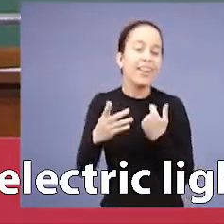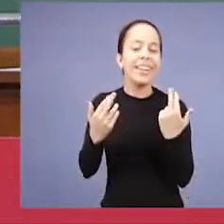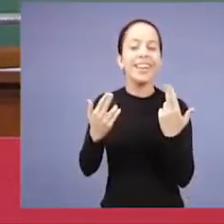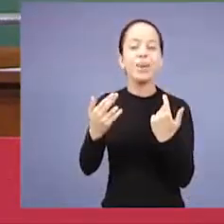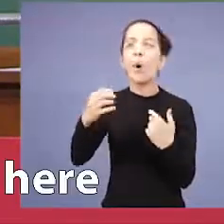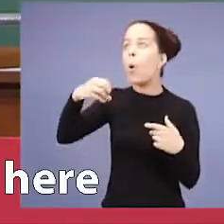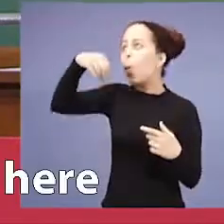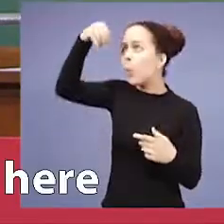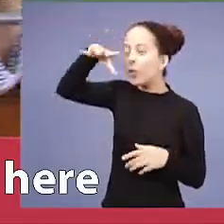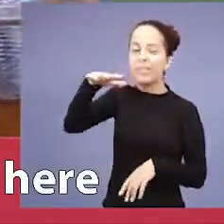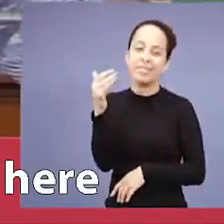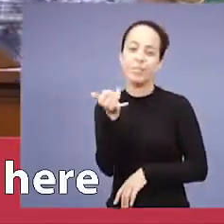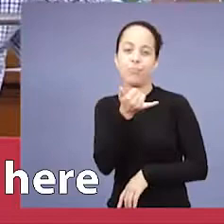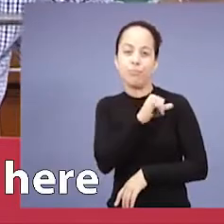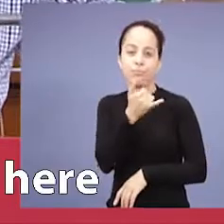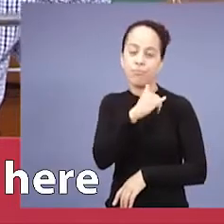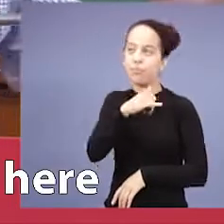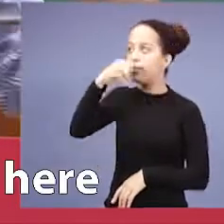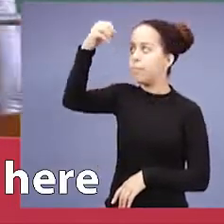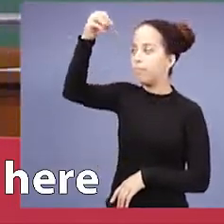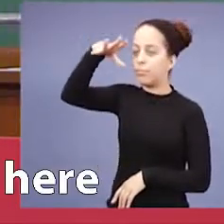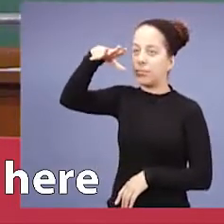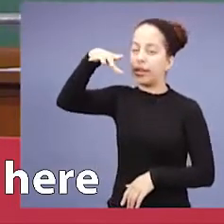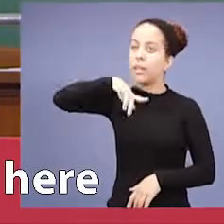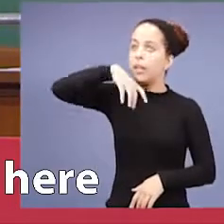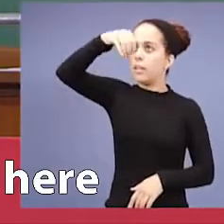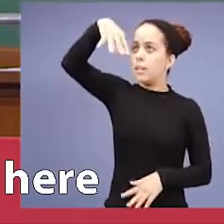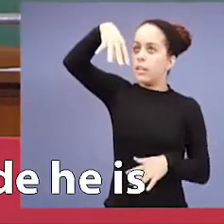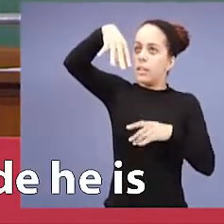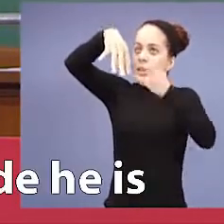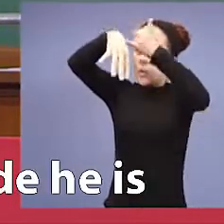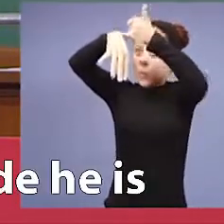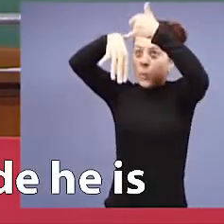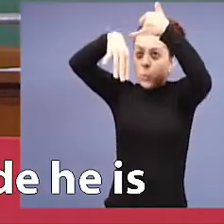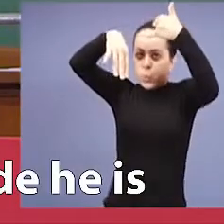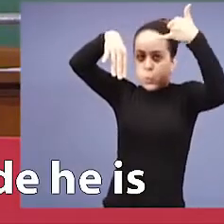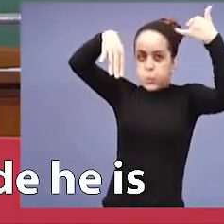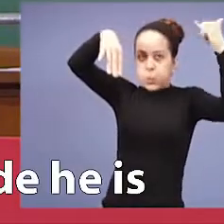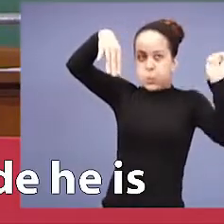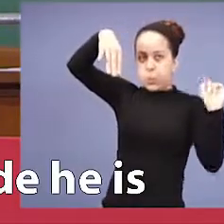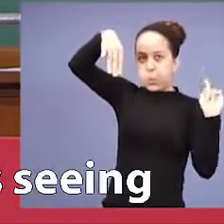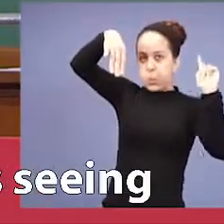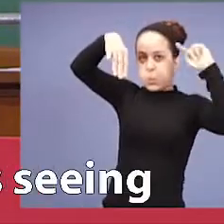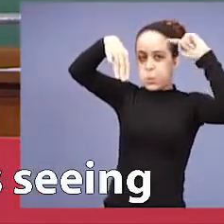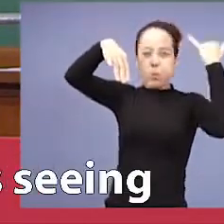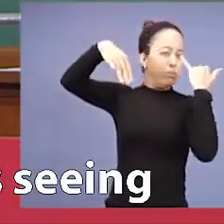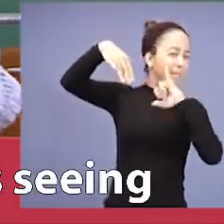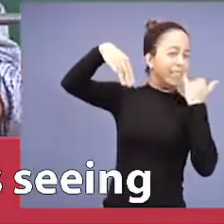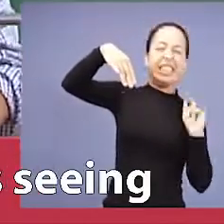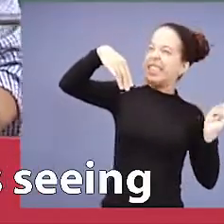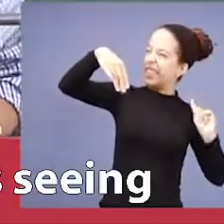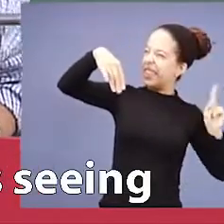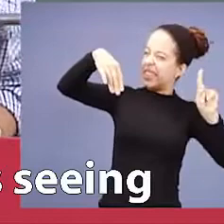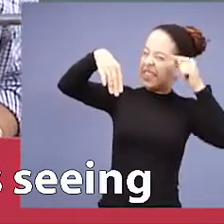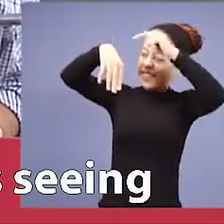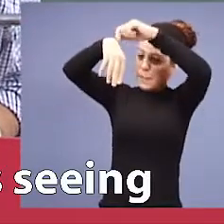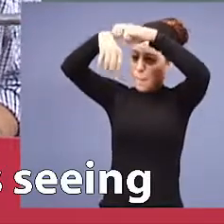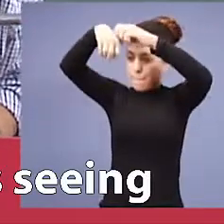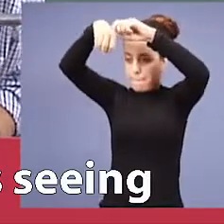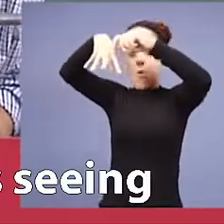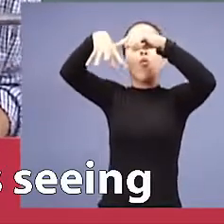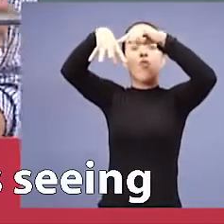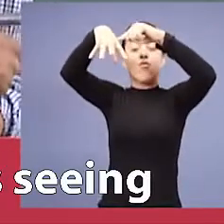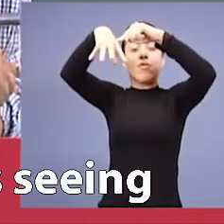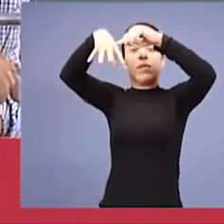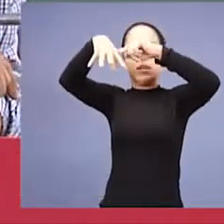elétrica ela passa pela corrente é como você fala que no telefone o dote lado ouvindo é algo